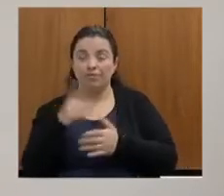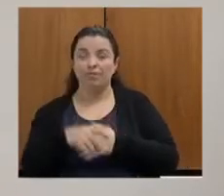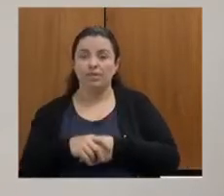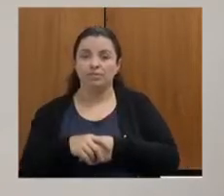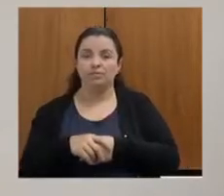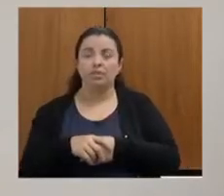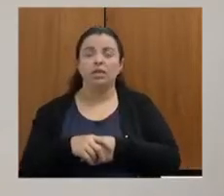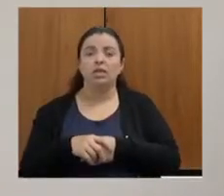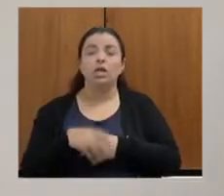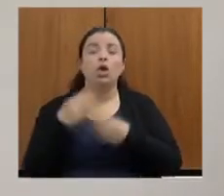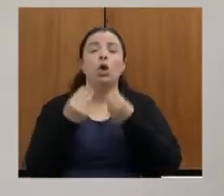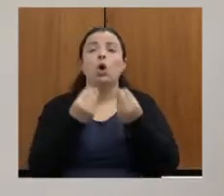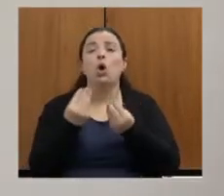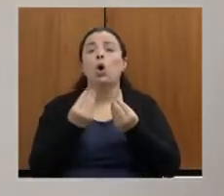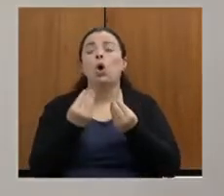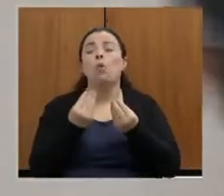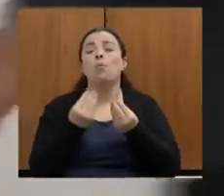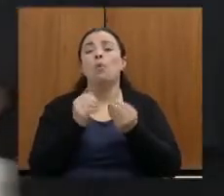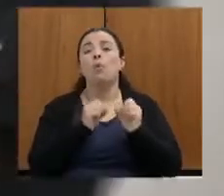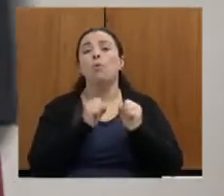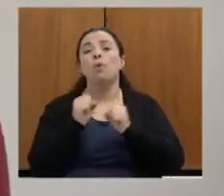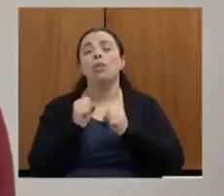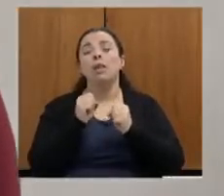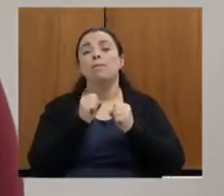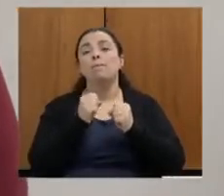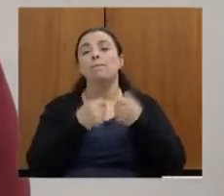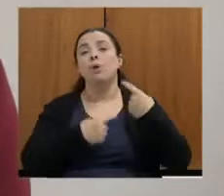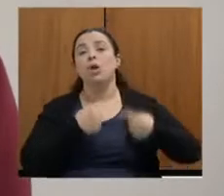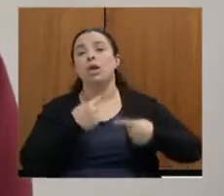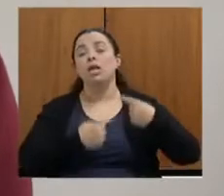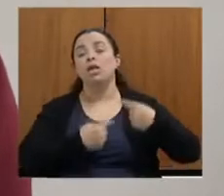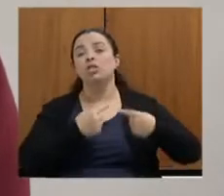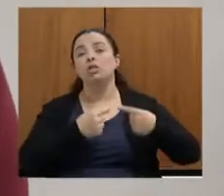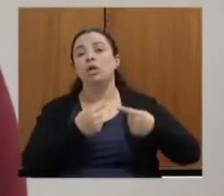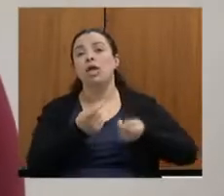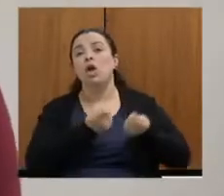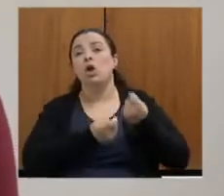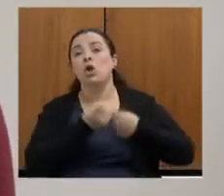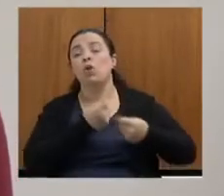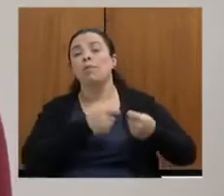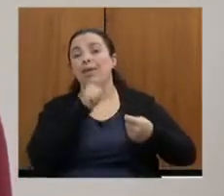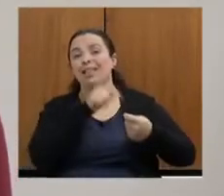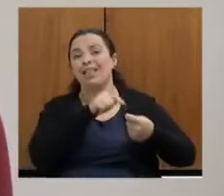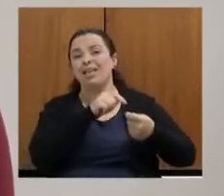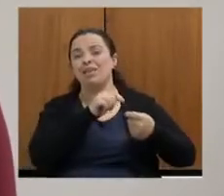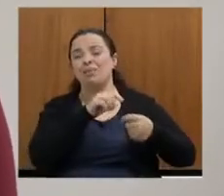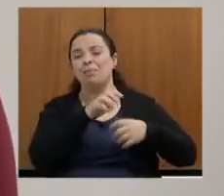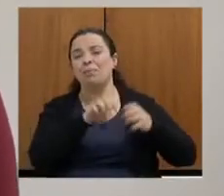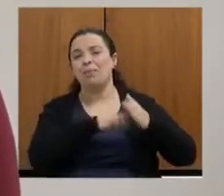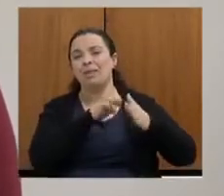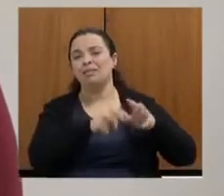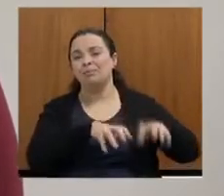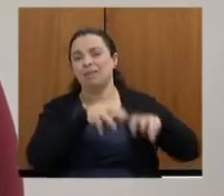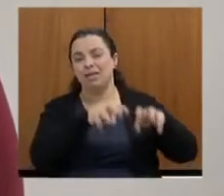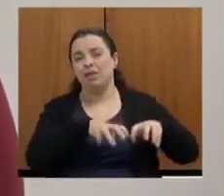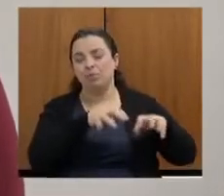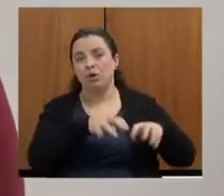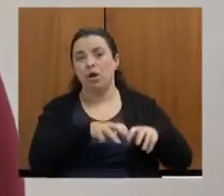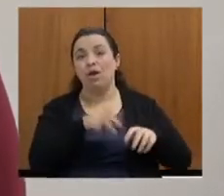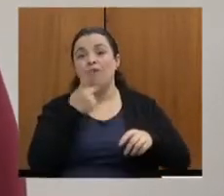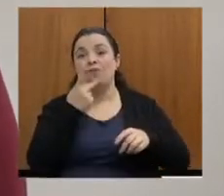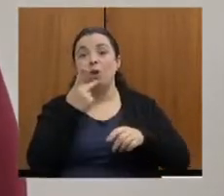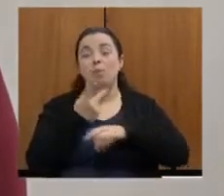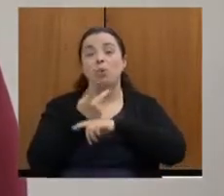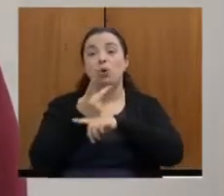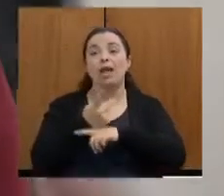rapidamente o poder político e econômico das mineradoras buscaram criminalizar Quem fazia a